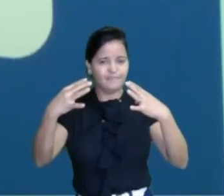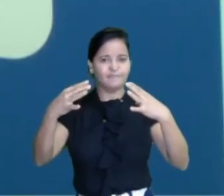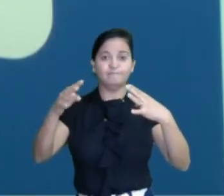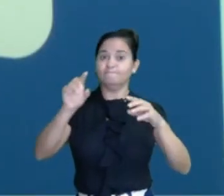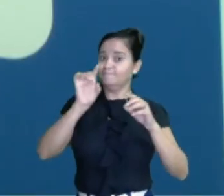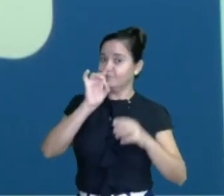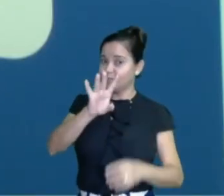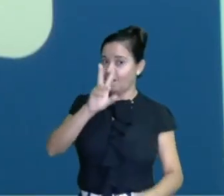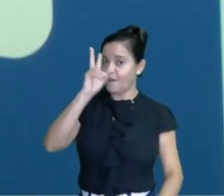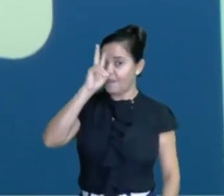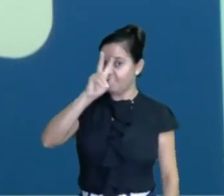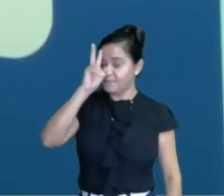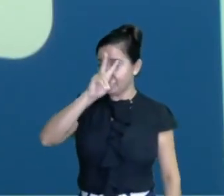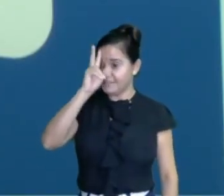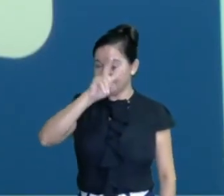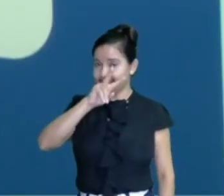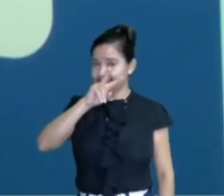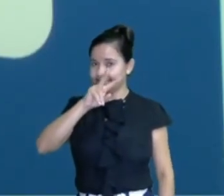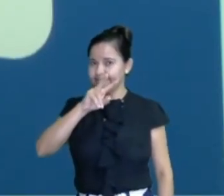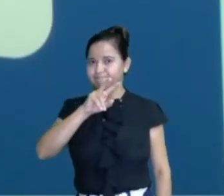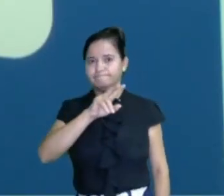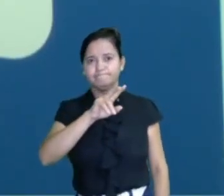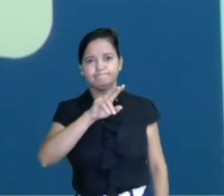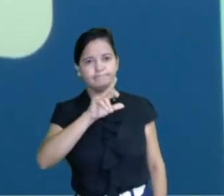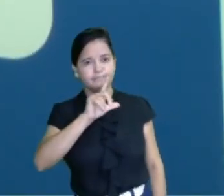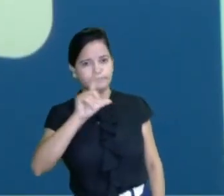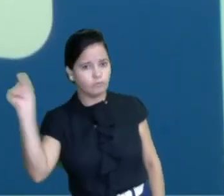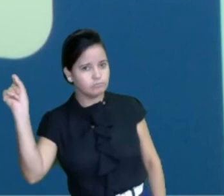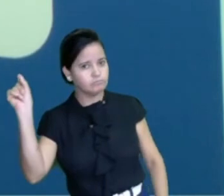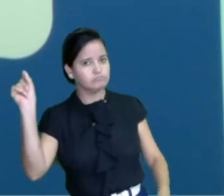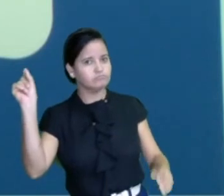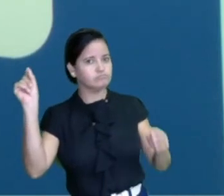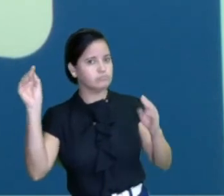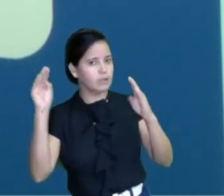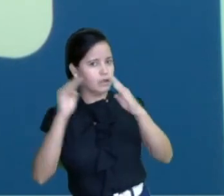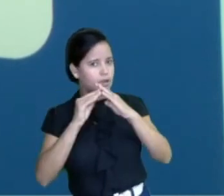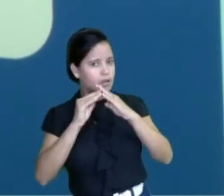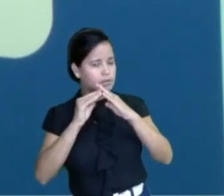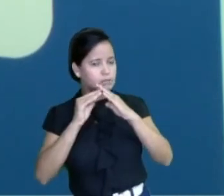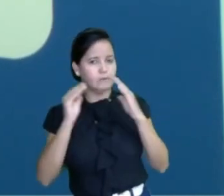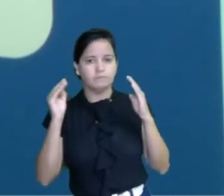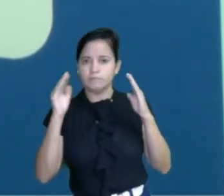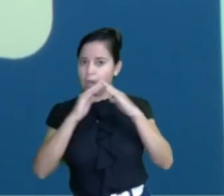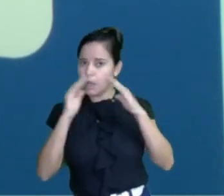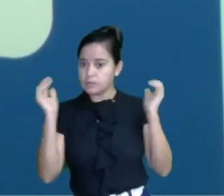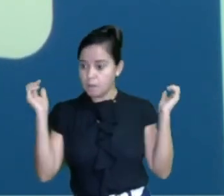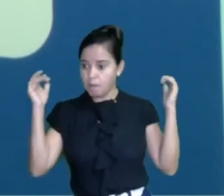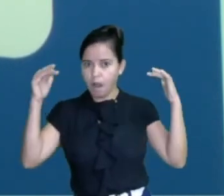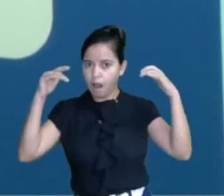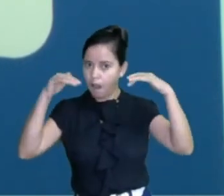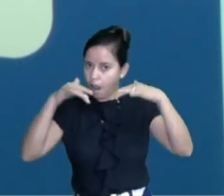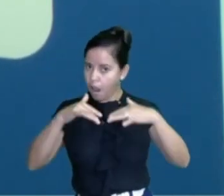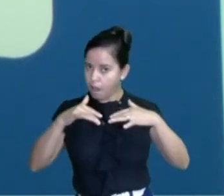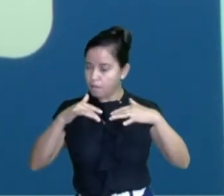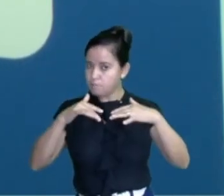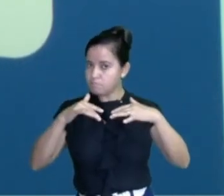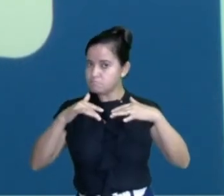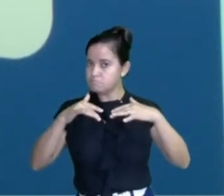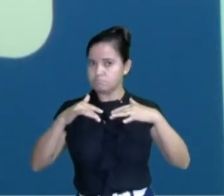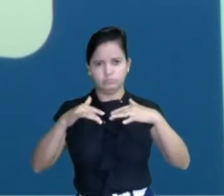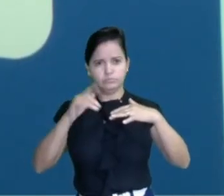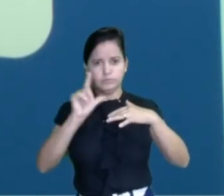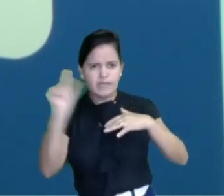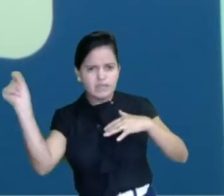só lembrando, não sai de casa, não aglomera, tá certo? Se for sair de casa,